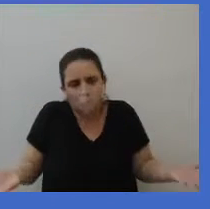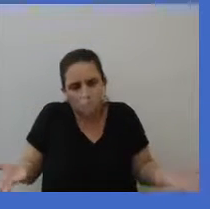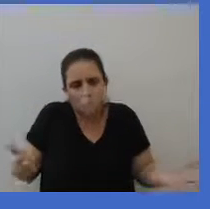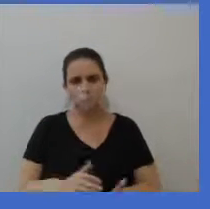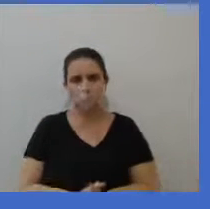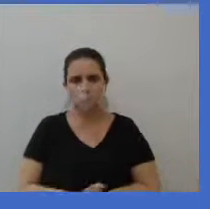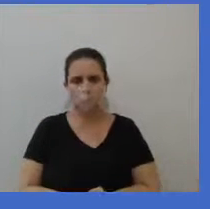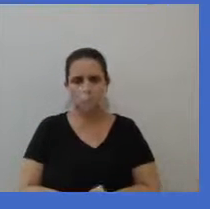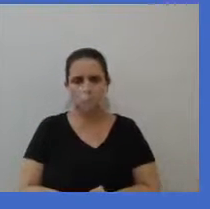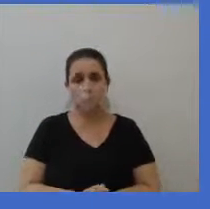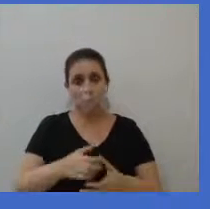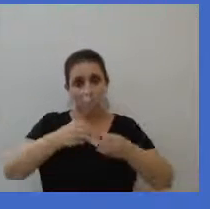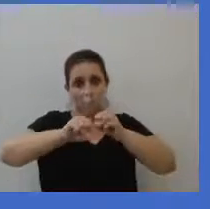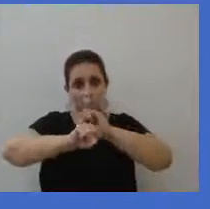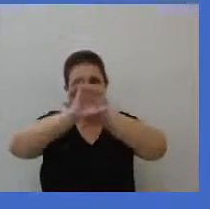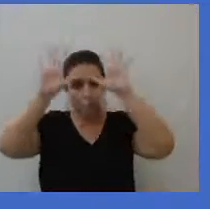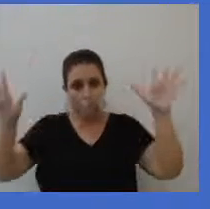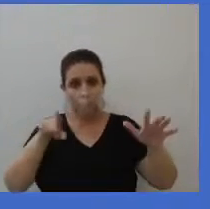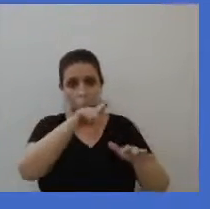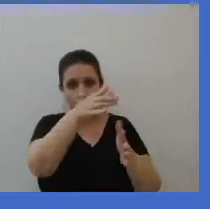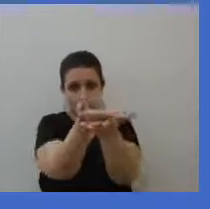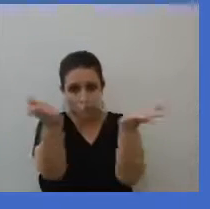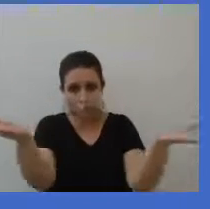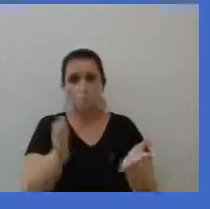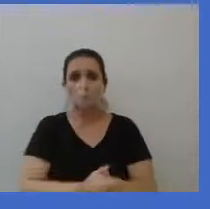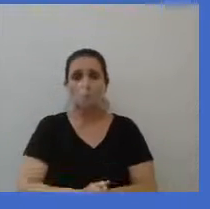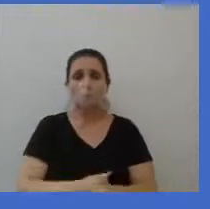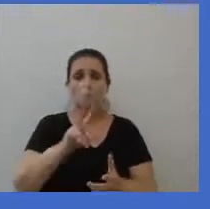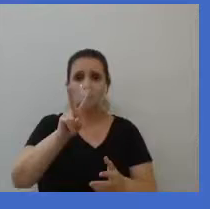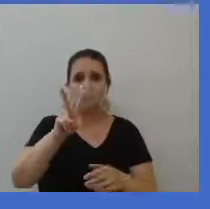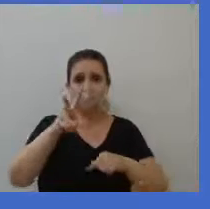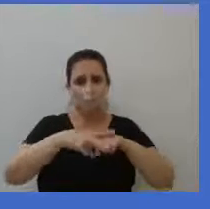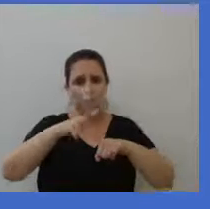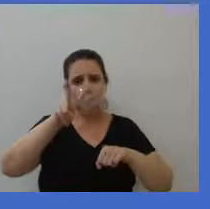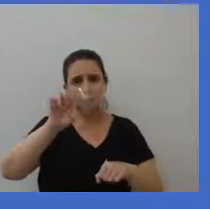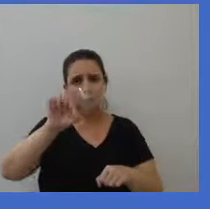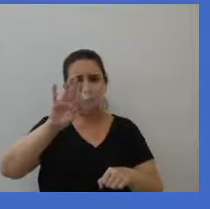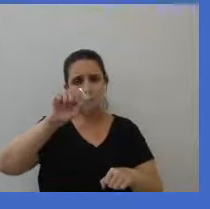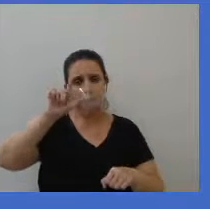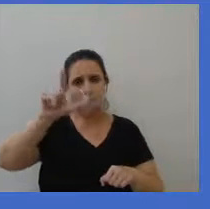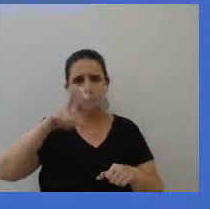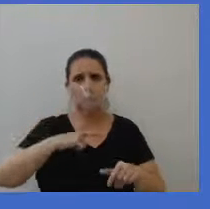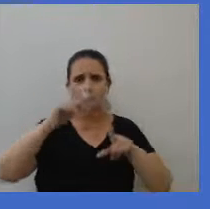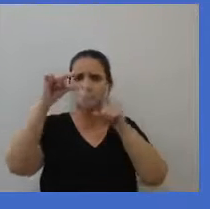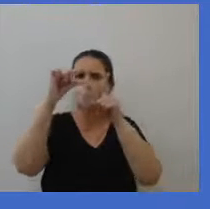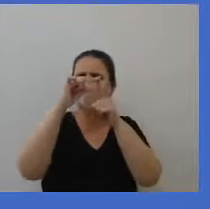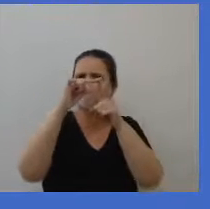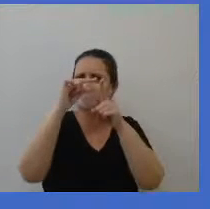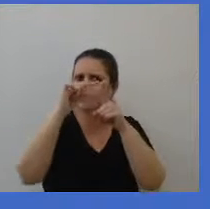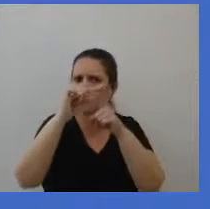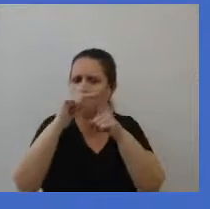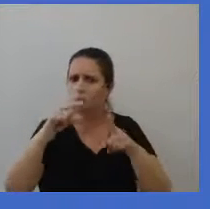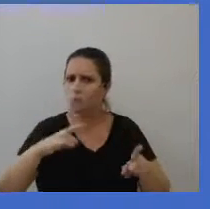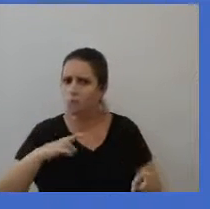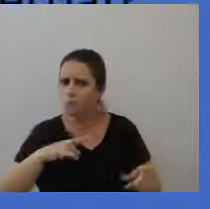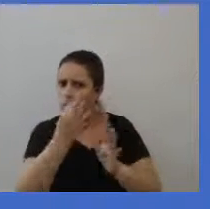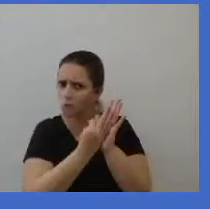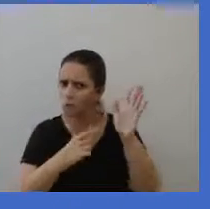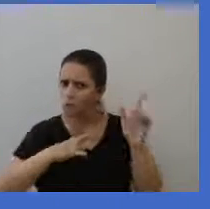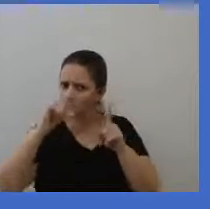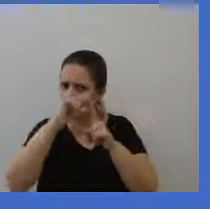é baseada, o chargista, atenção, ele se baseia na realidade. O chargista, todos os